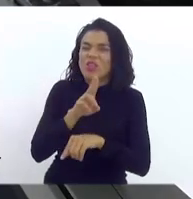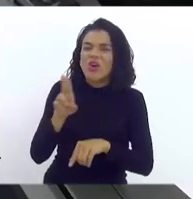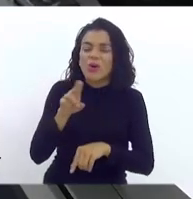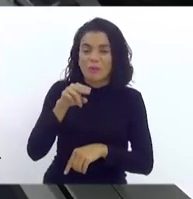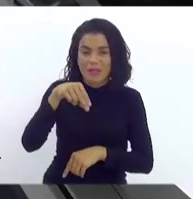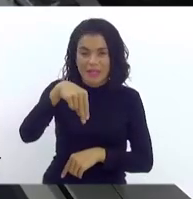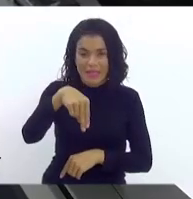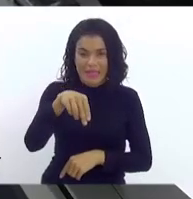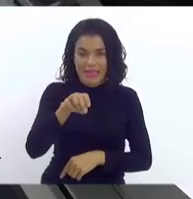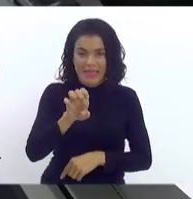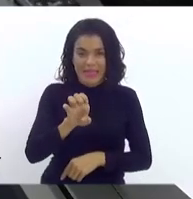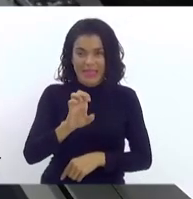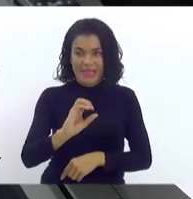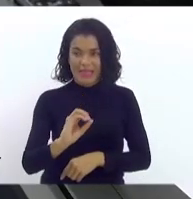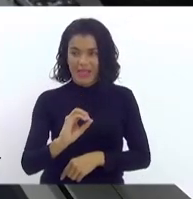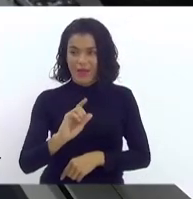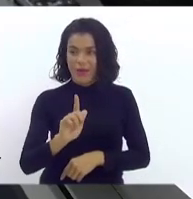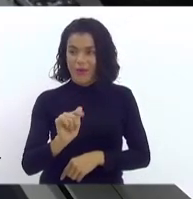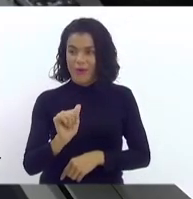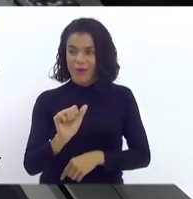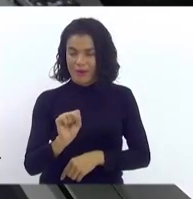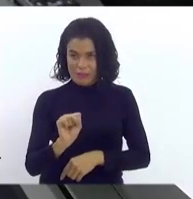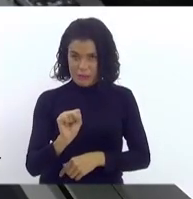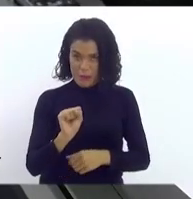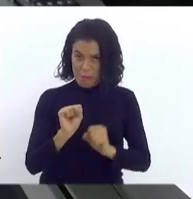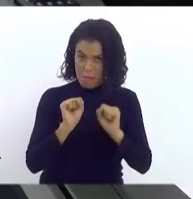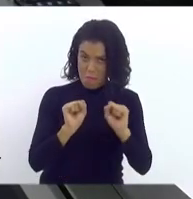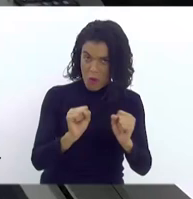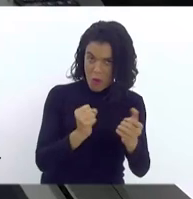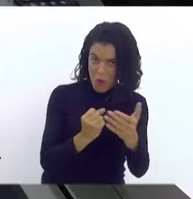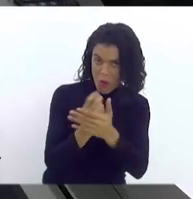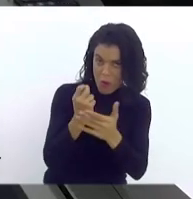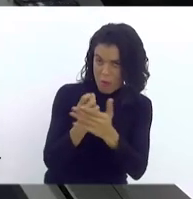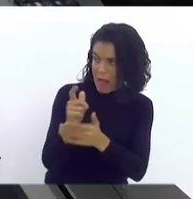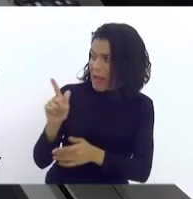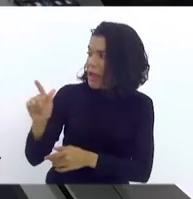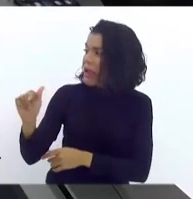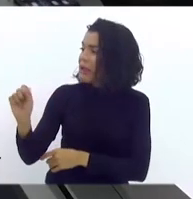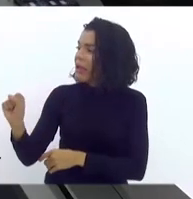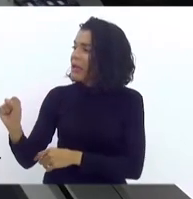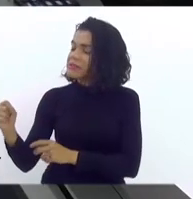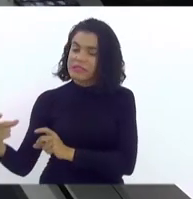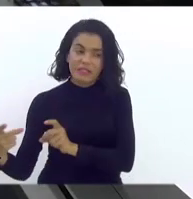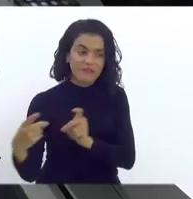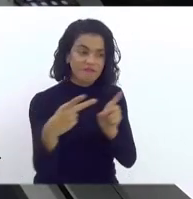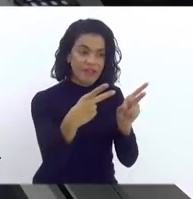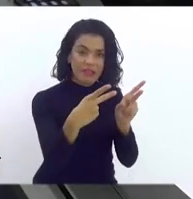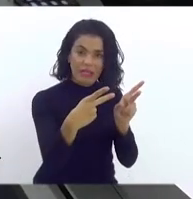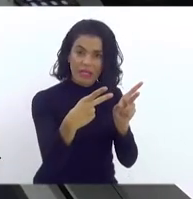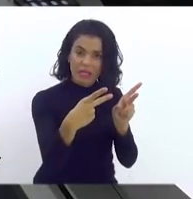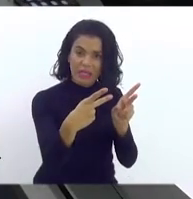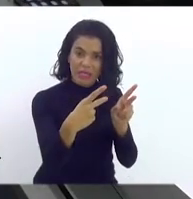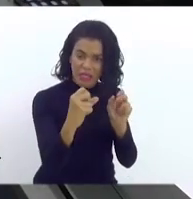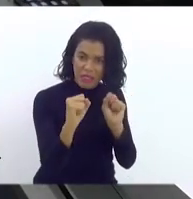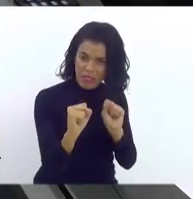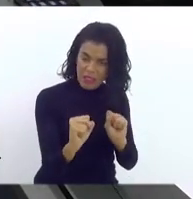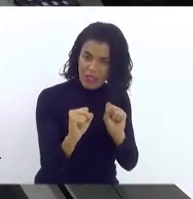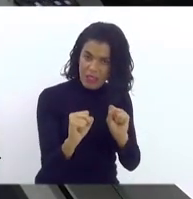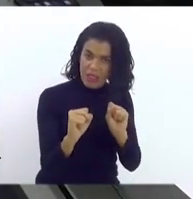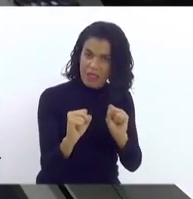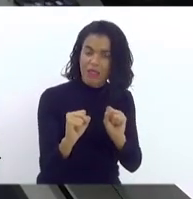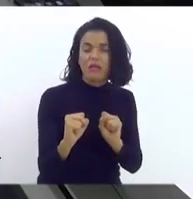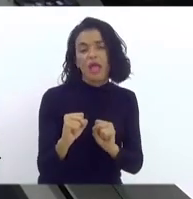Neogás. Neogás. Neogás. Ela pode comprar o gás de outra pessoa e vender num posto lá na, na região? Sim, esse é um,